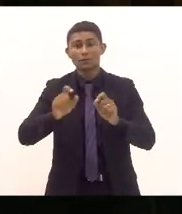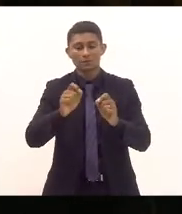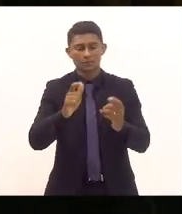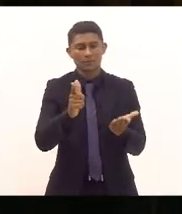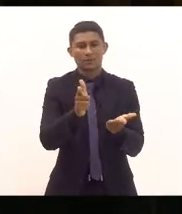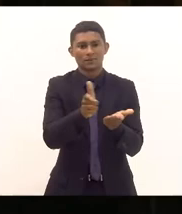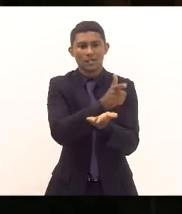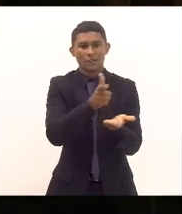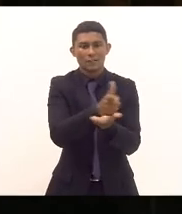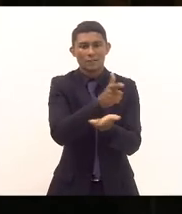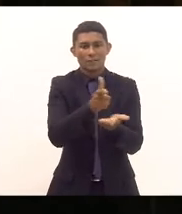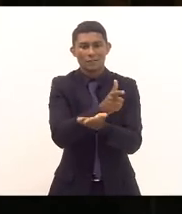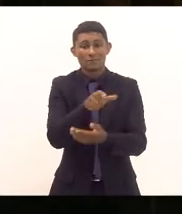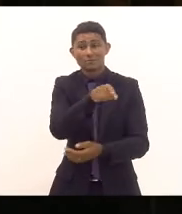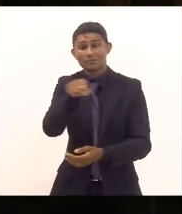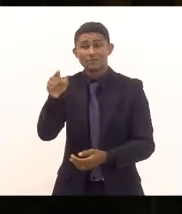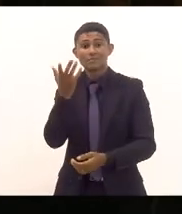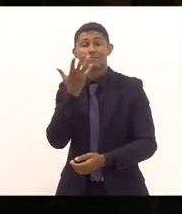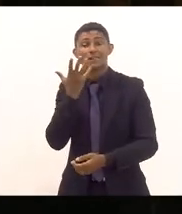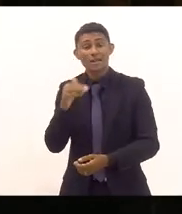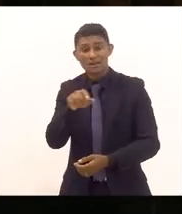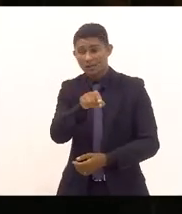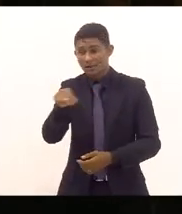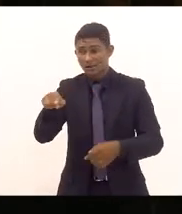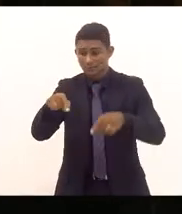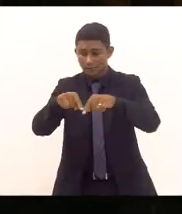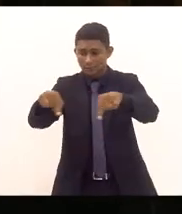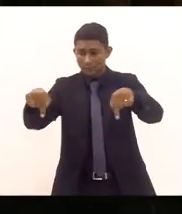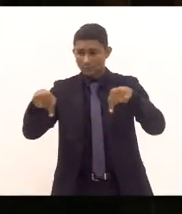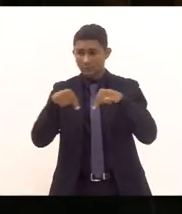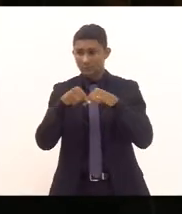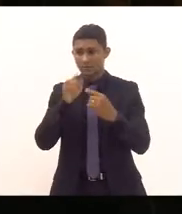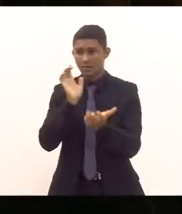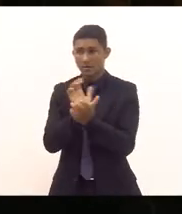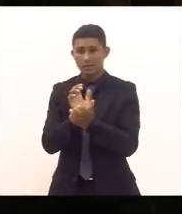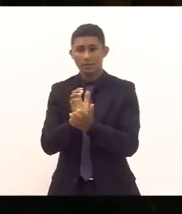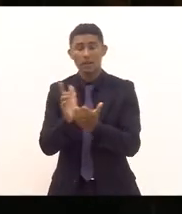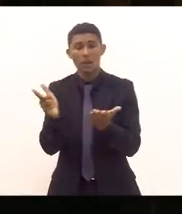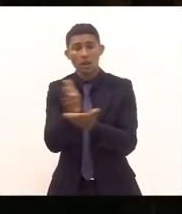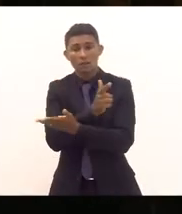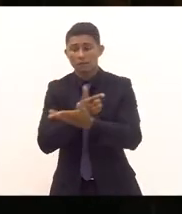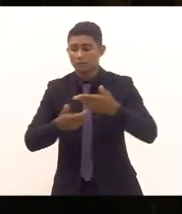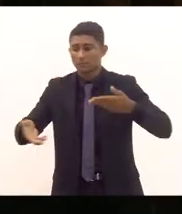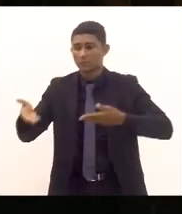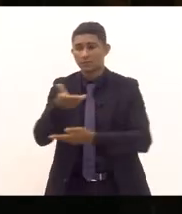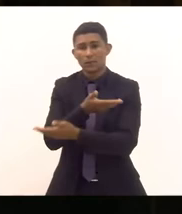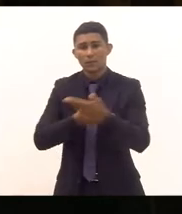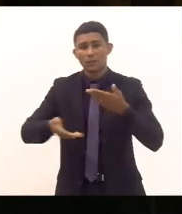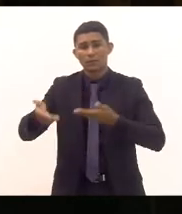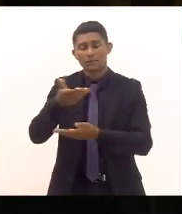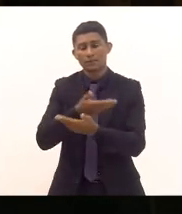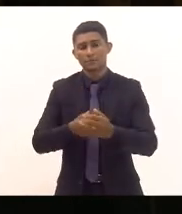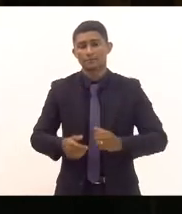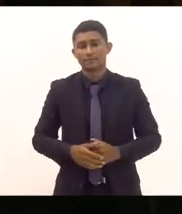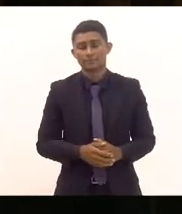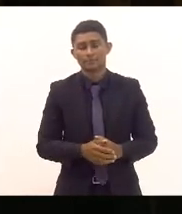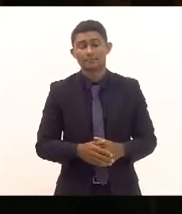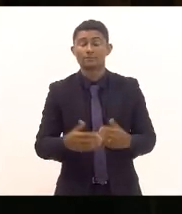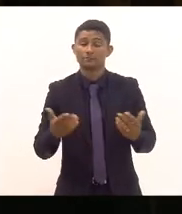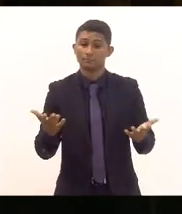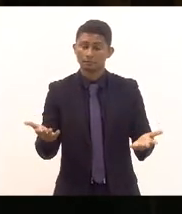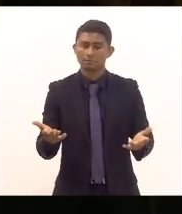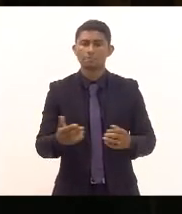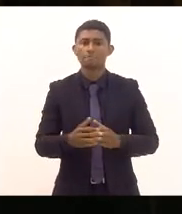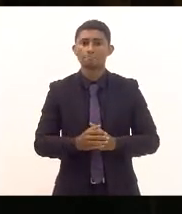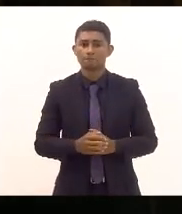entre os amiguinhos da escola reproduz amiguinhos da classe pois verificar a chuva e a gente